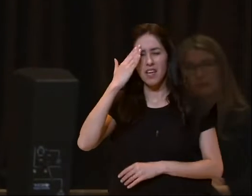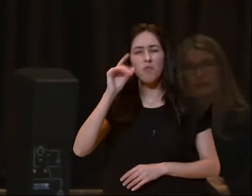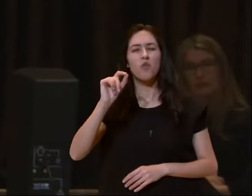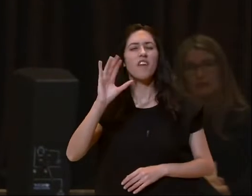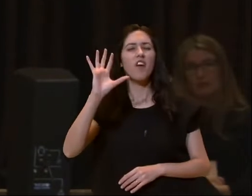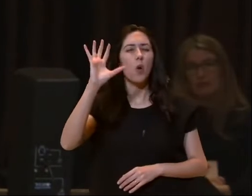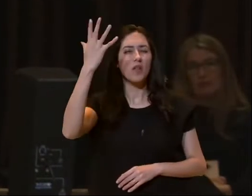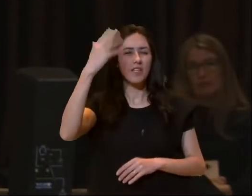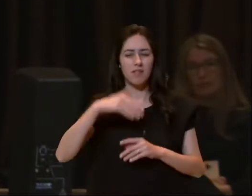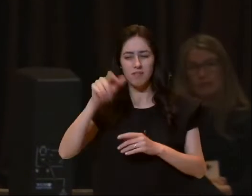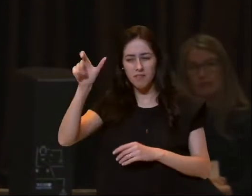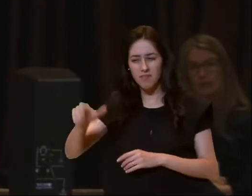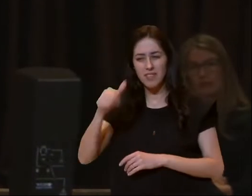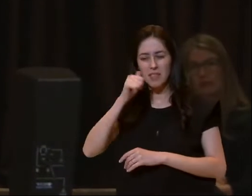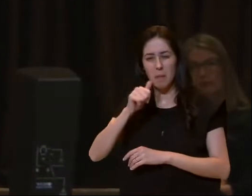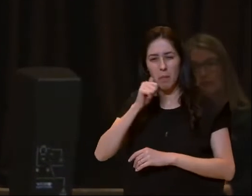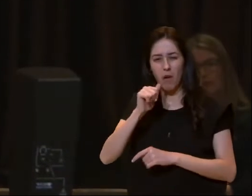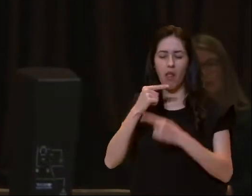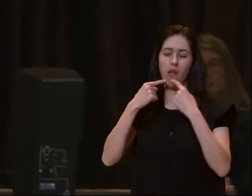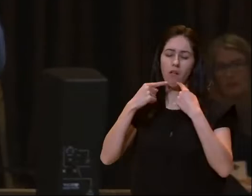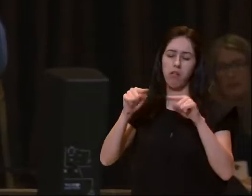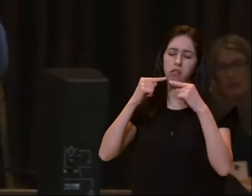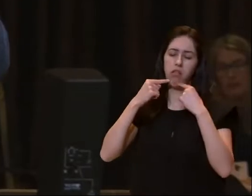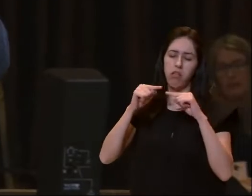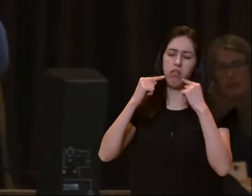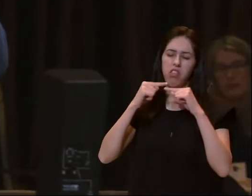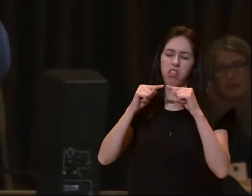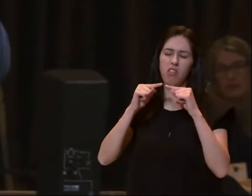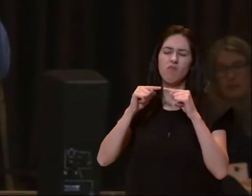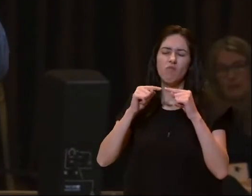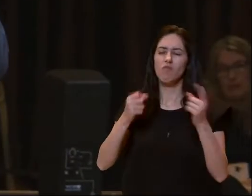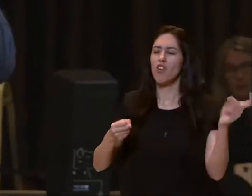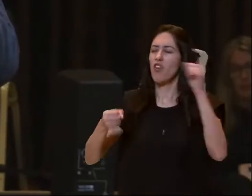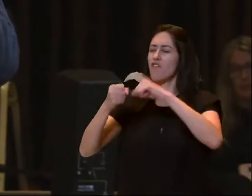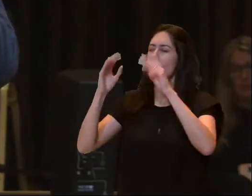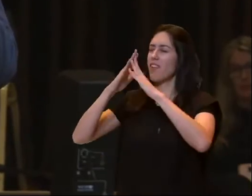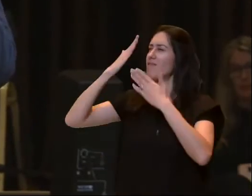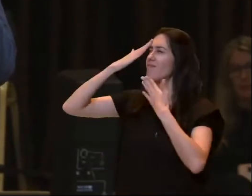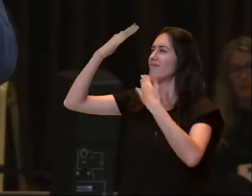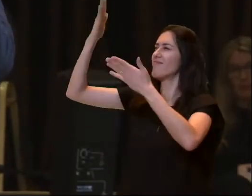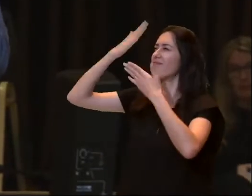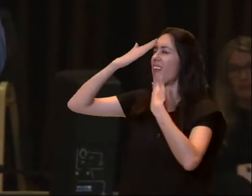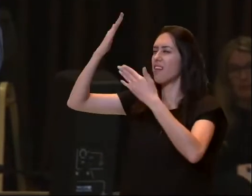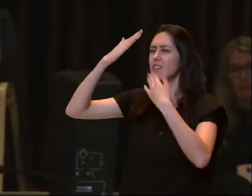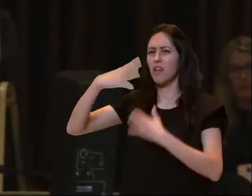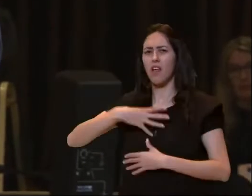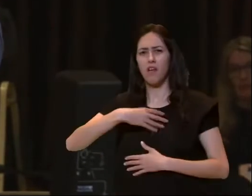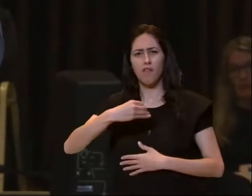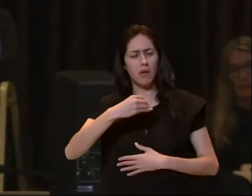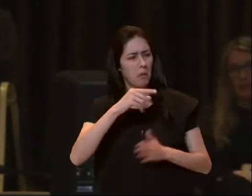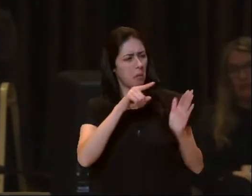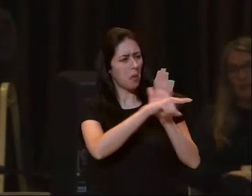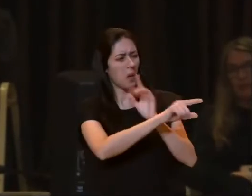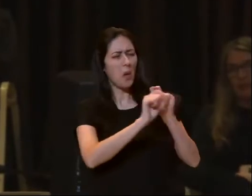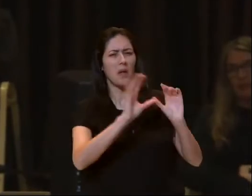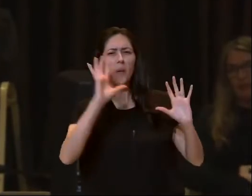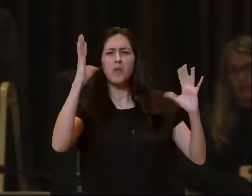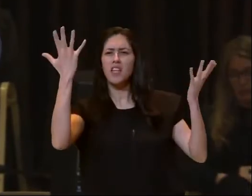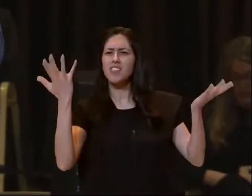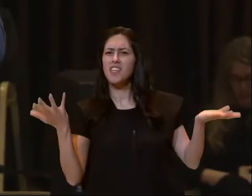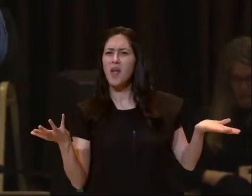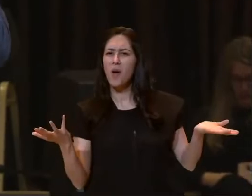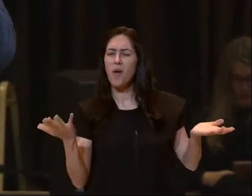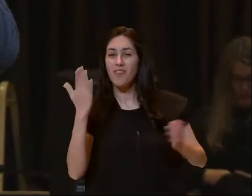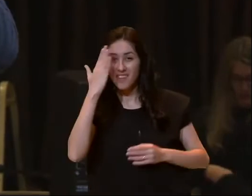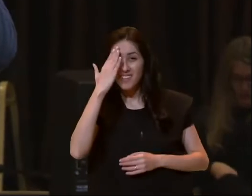dona de casa reclamona vai voltar para casa agradecendo, e os filhos vão dizer: o que aconteceu? Sabe o que vai